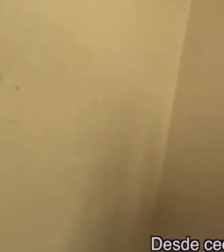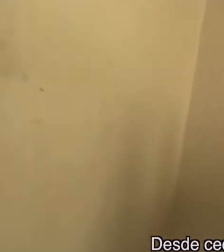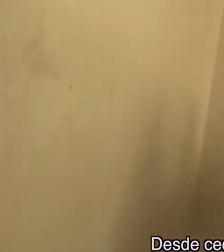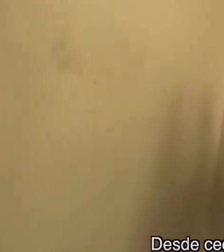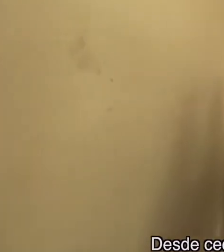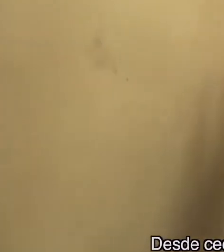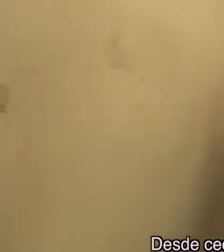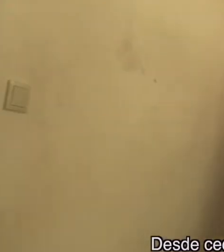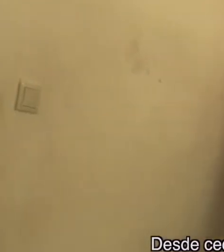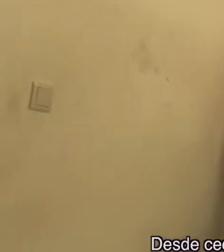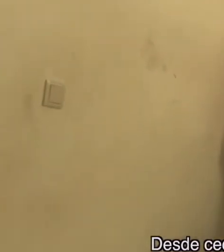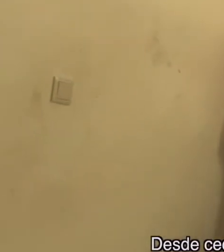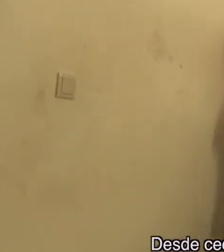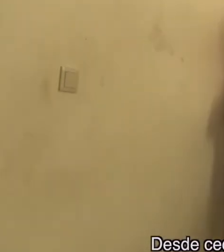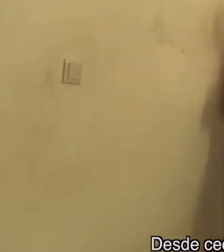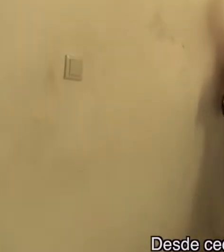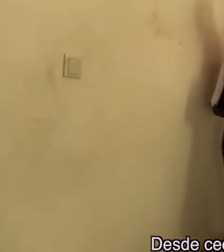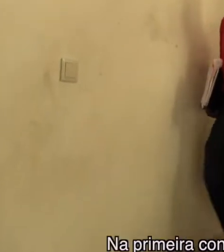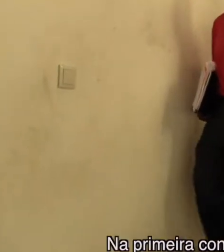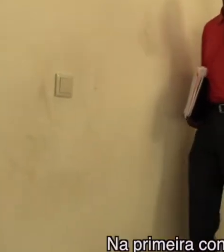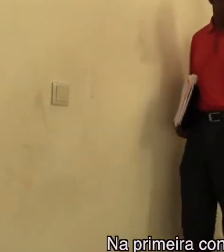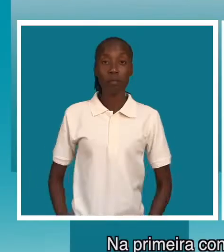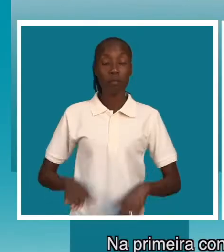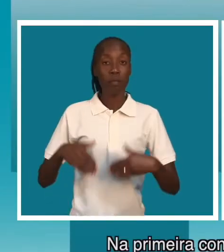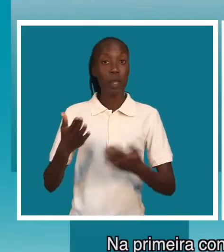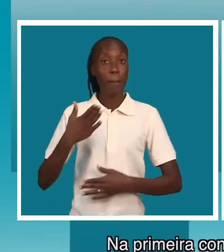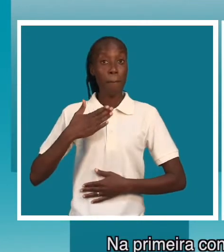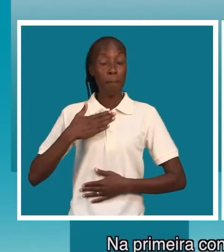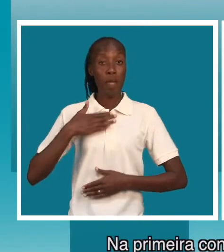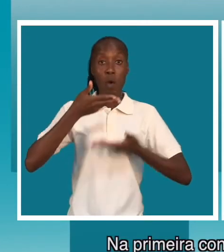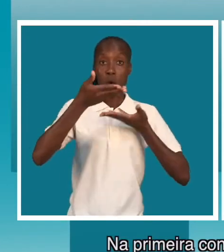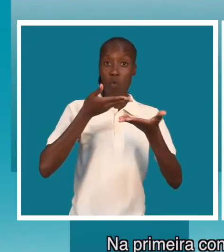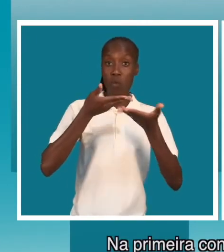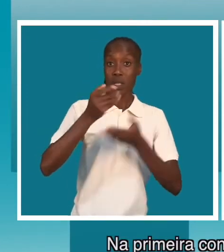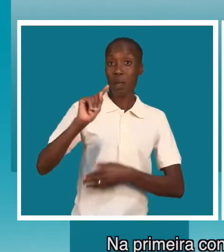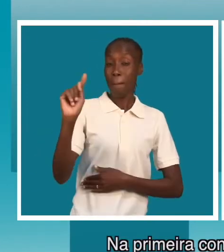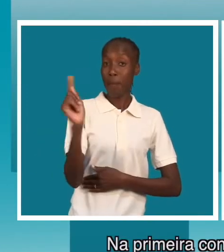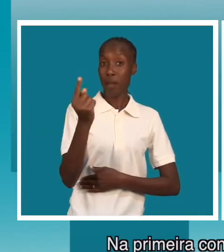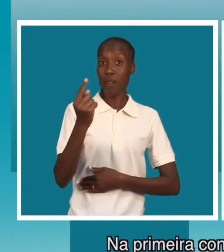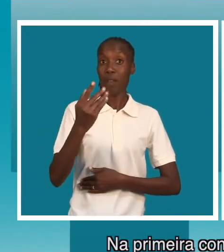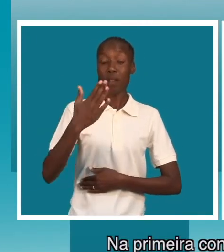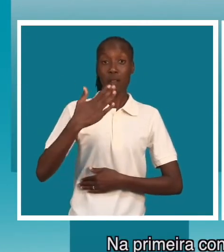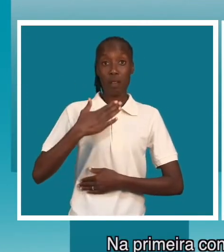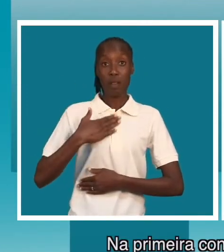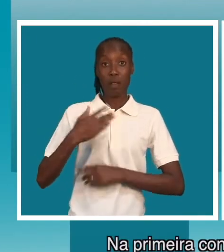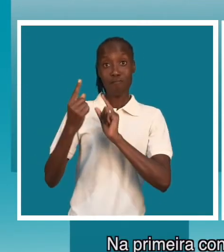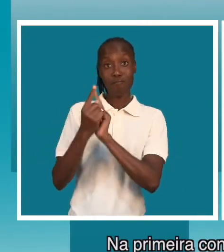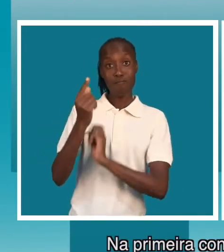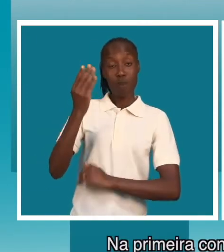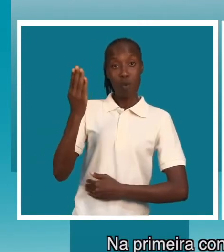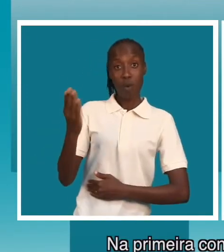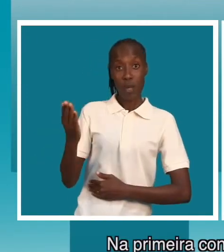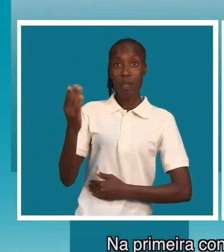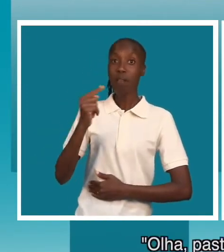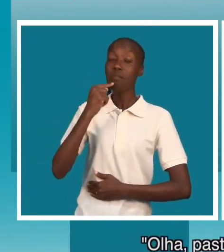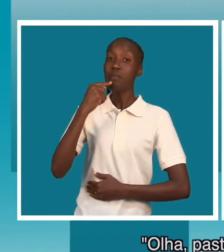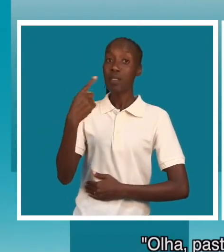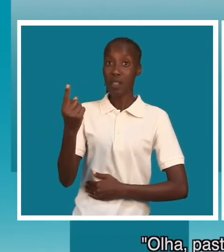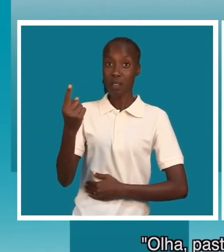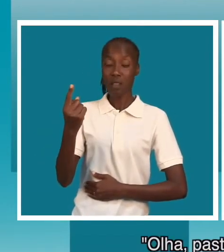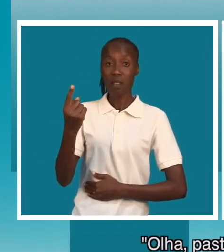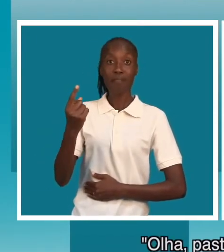esta tendência e lutou pelas possibilidades. Na minha conversa, a primeira que eu tive com ele, ele disse,